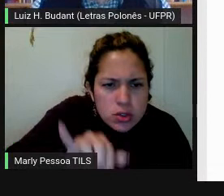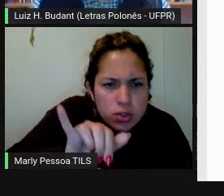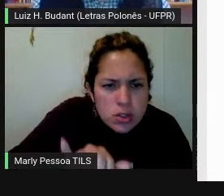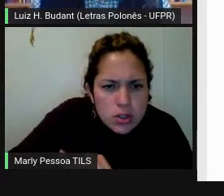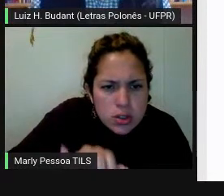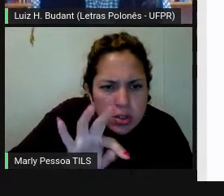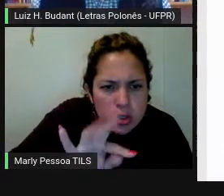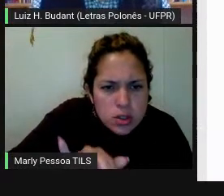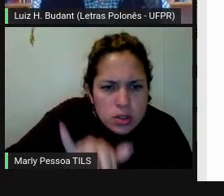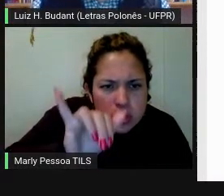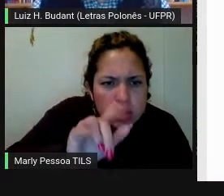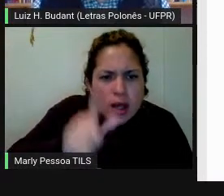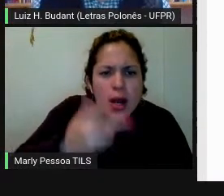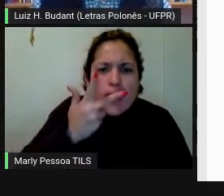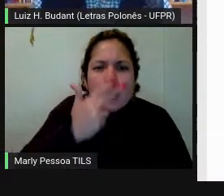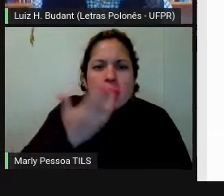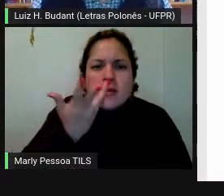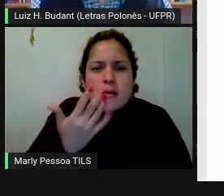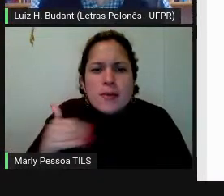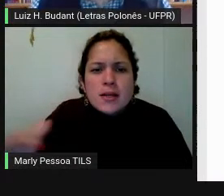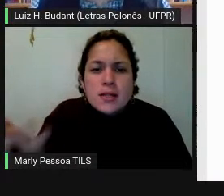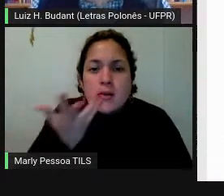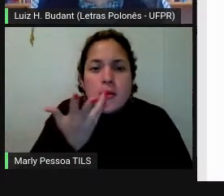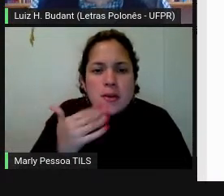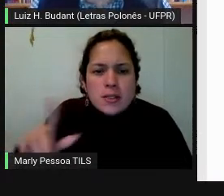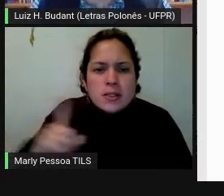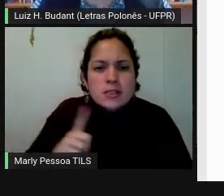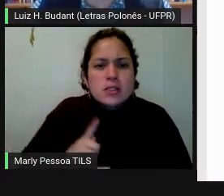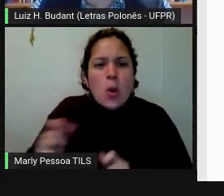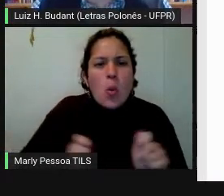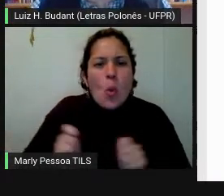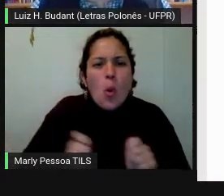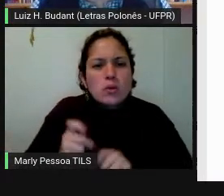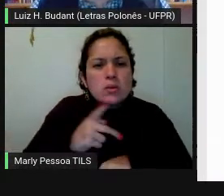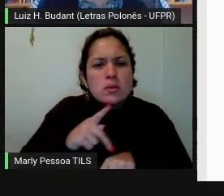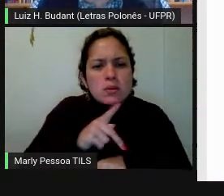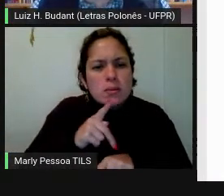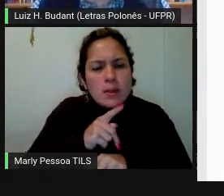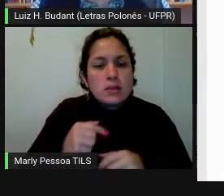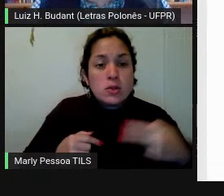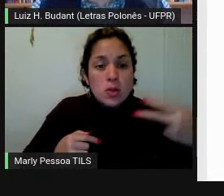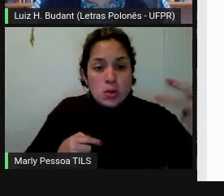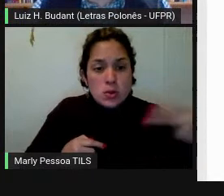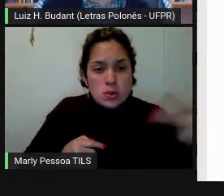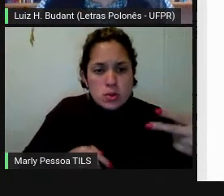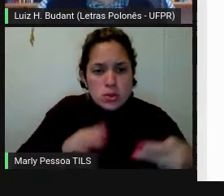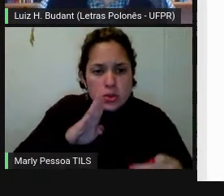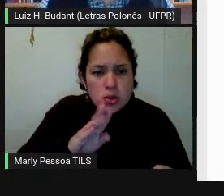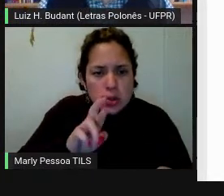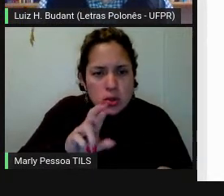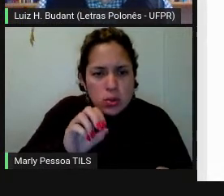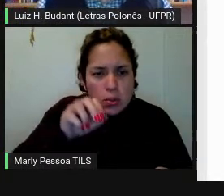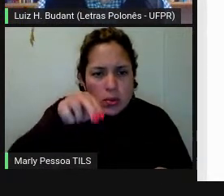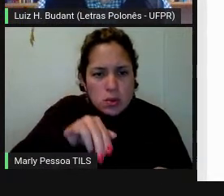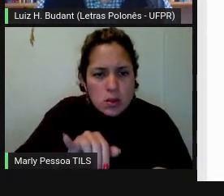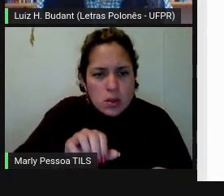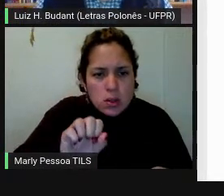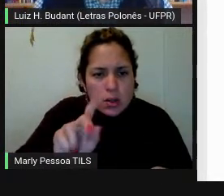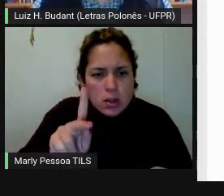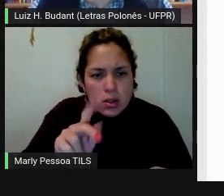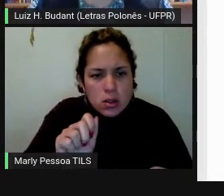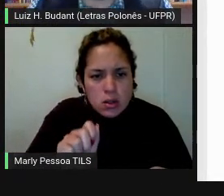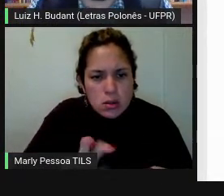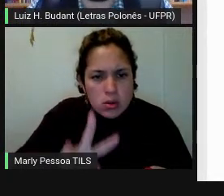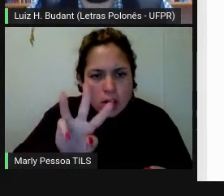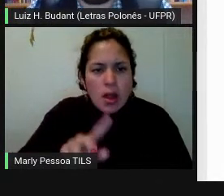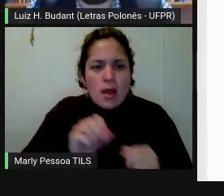criança, ela governe o país, ela tem a propriedade do país. O segundo nome, Bronislav, significa algo como que